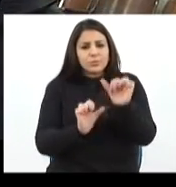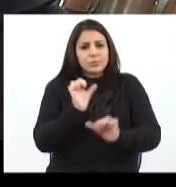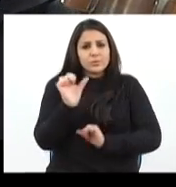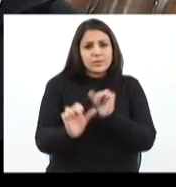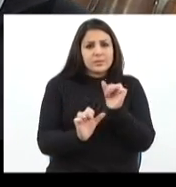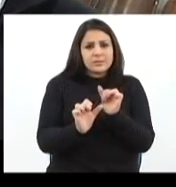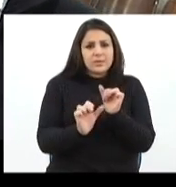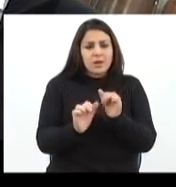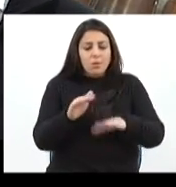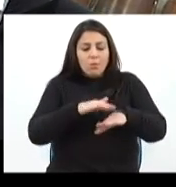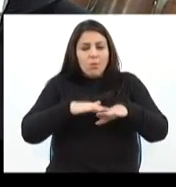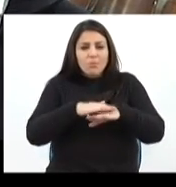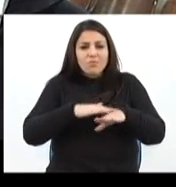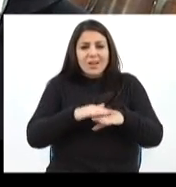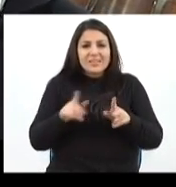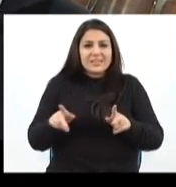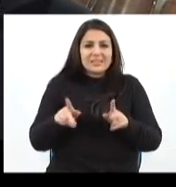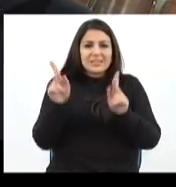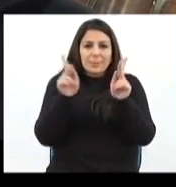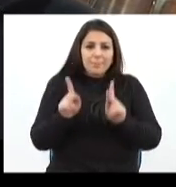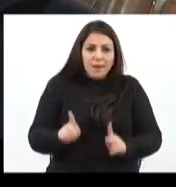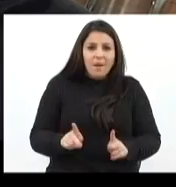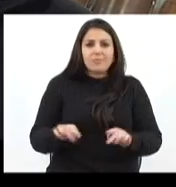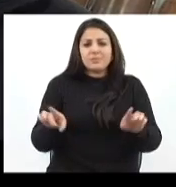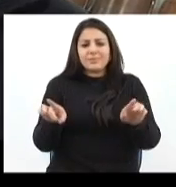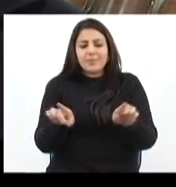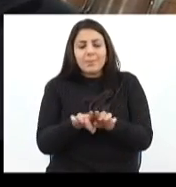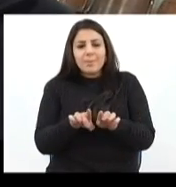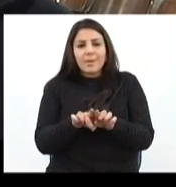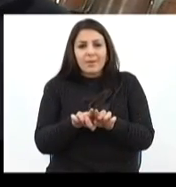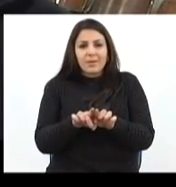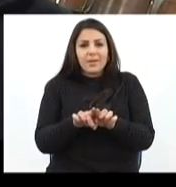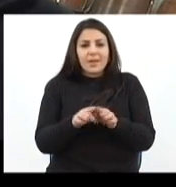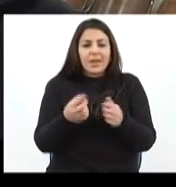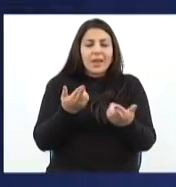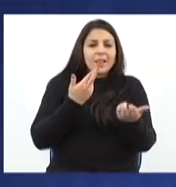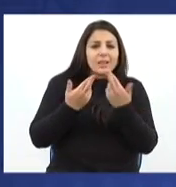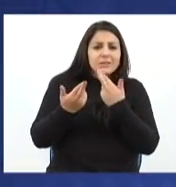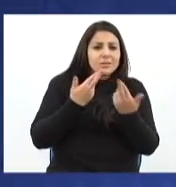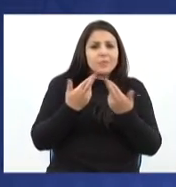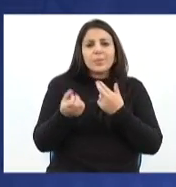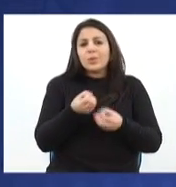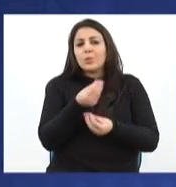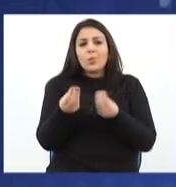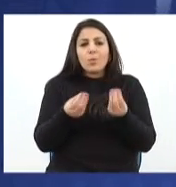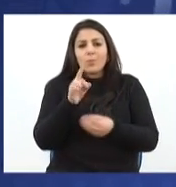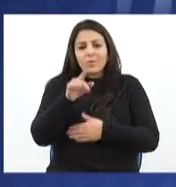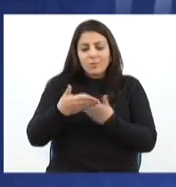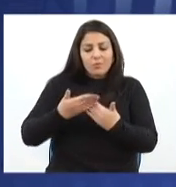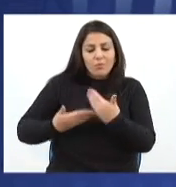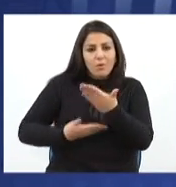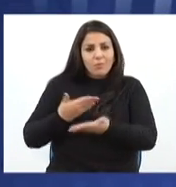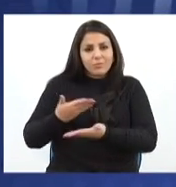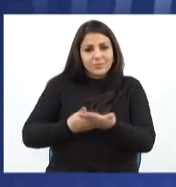paz para a questão dos conflitos sociais, para a questão que envolve os relacionamentos.